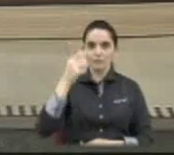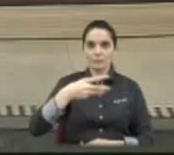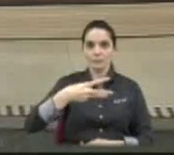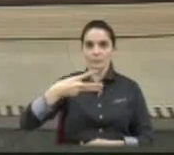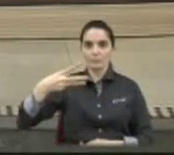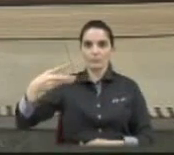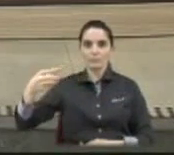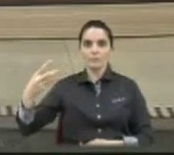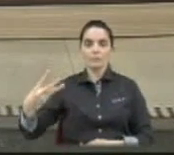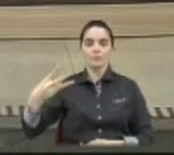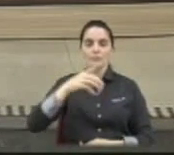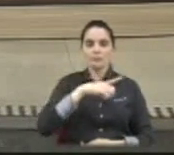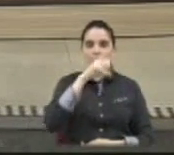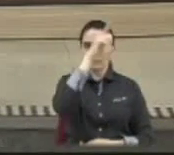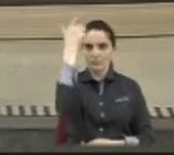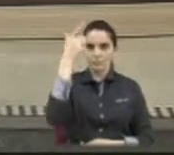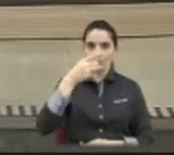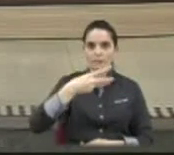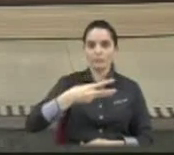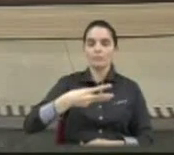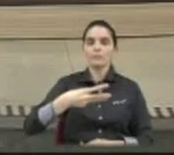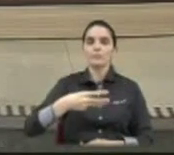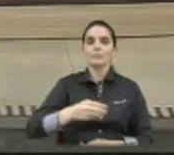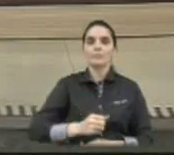Casaquil, 333, Luizinho da Casaquil,